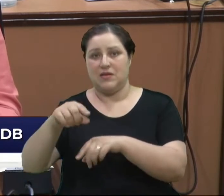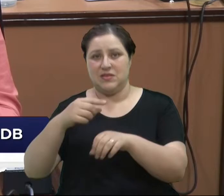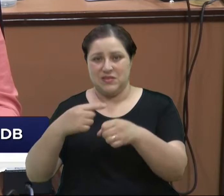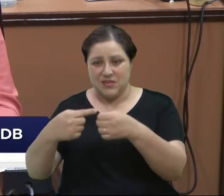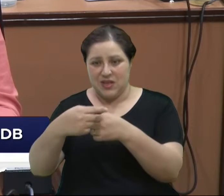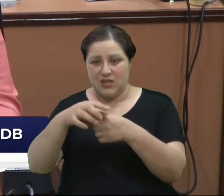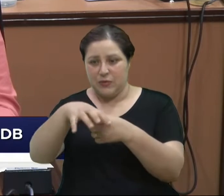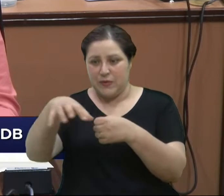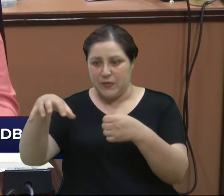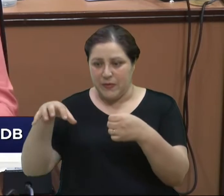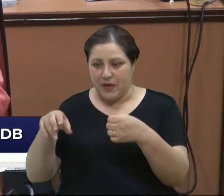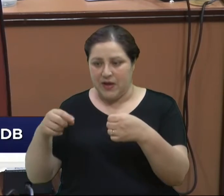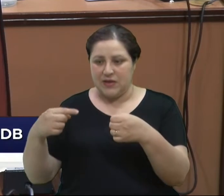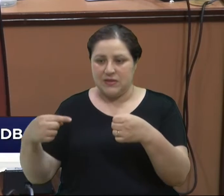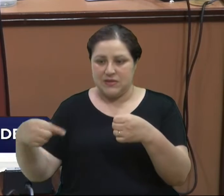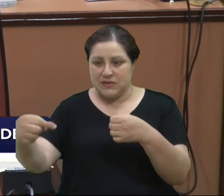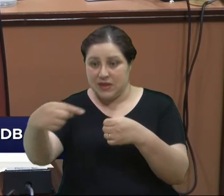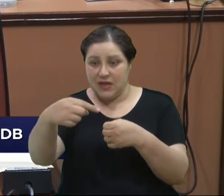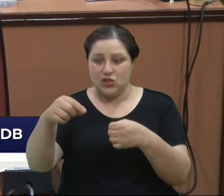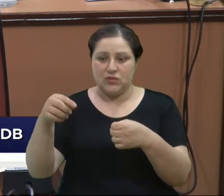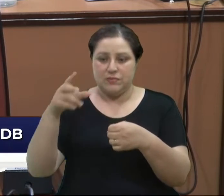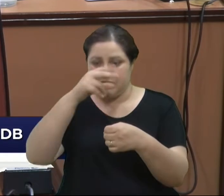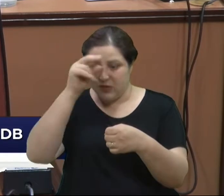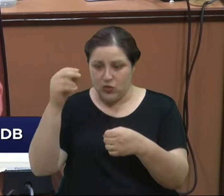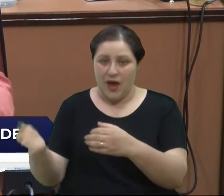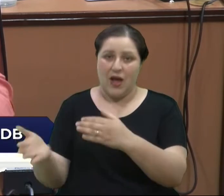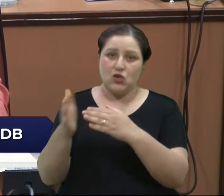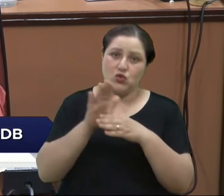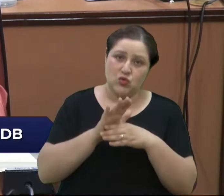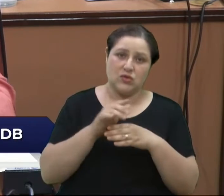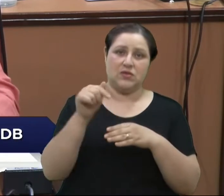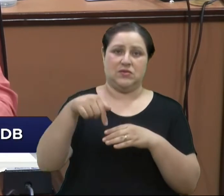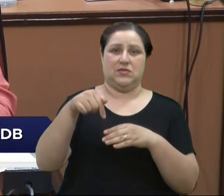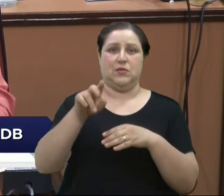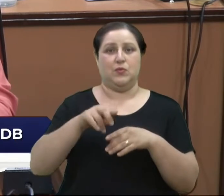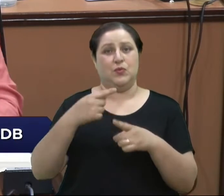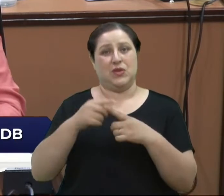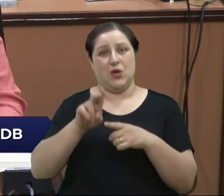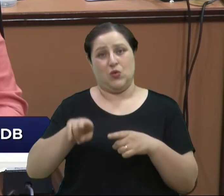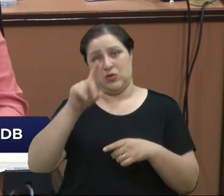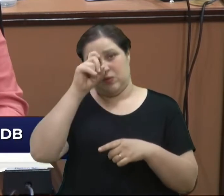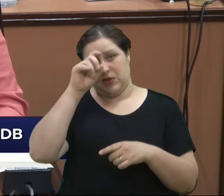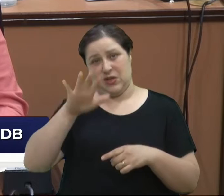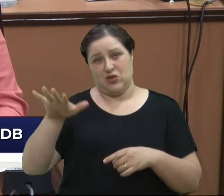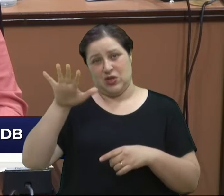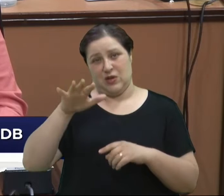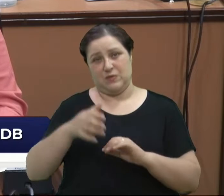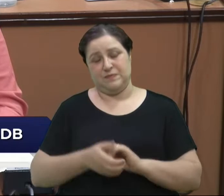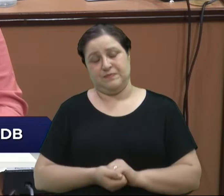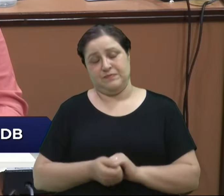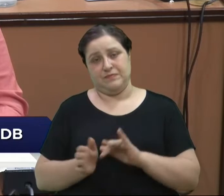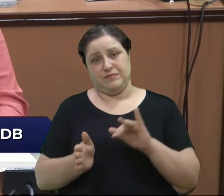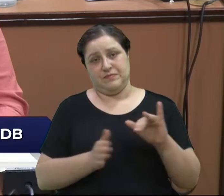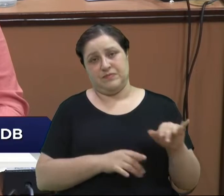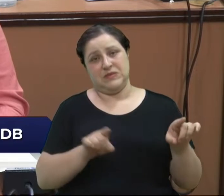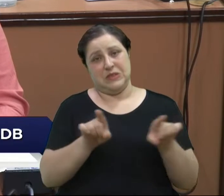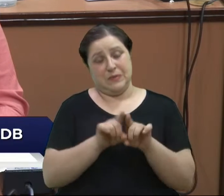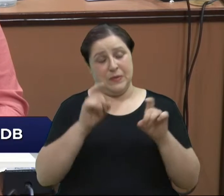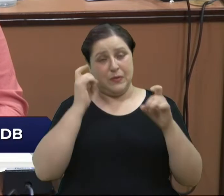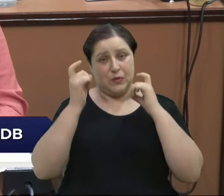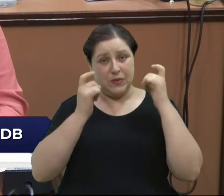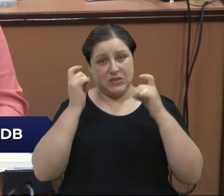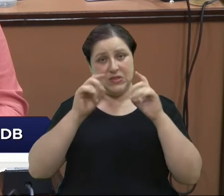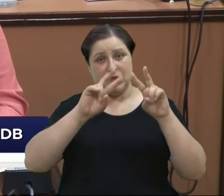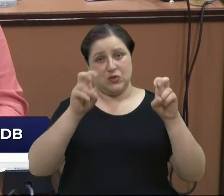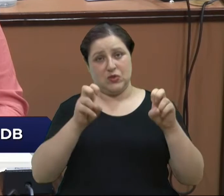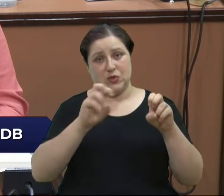que utilizam os serviços. Né? E eu não posso deixar de falar aqui de algumas preocupações que tenho com relação à própria pandemia em si. A